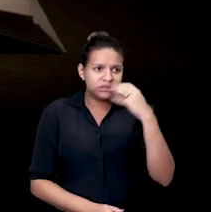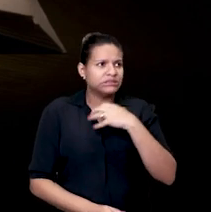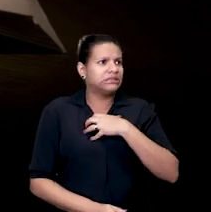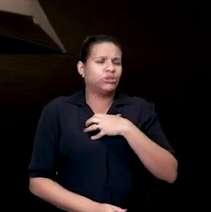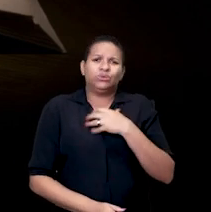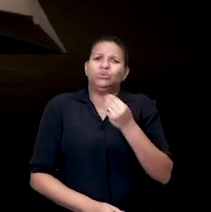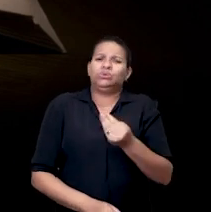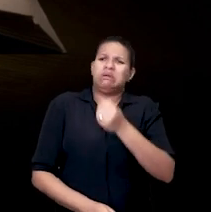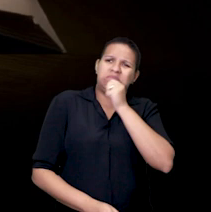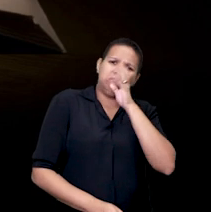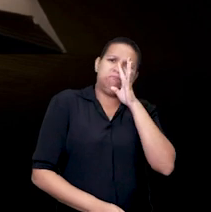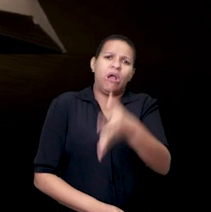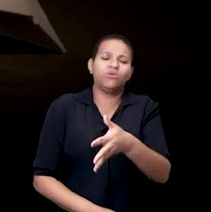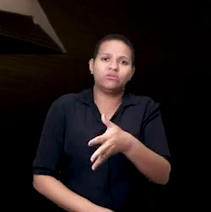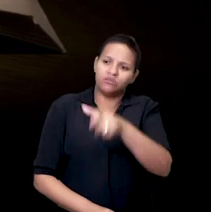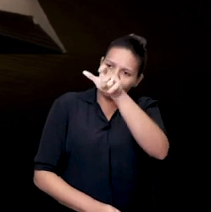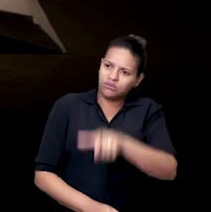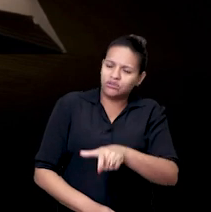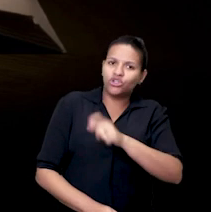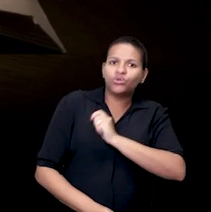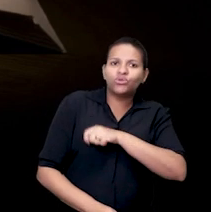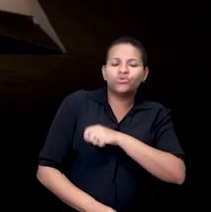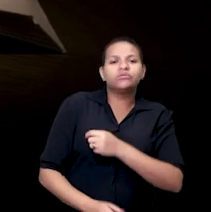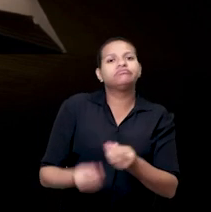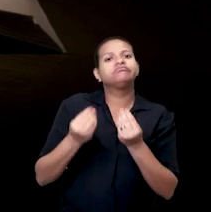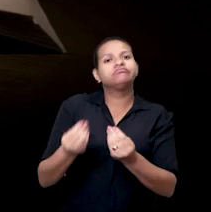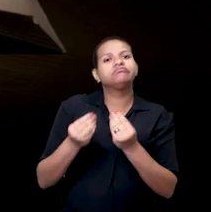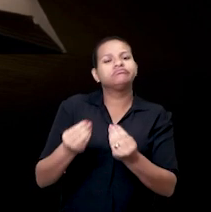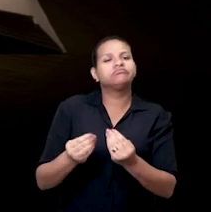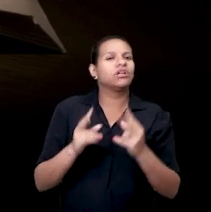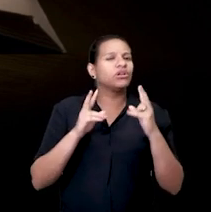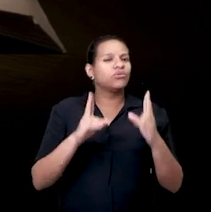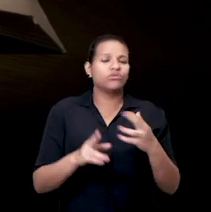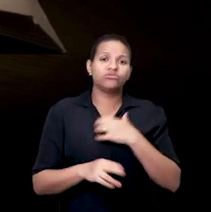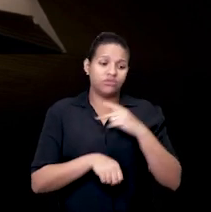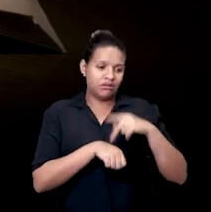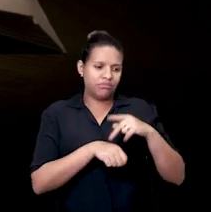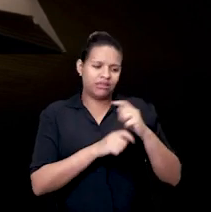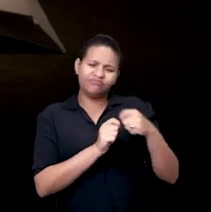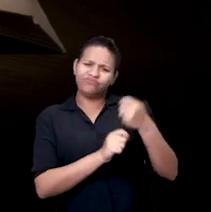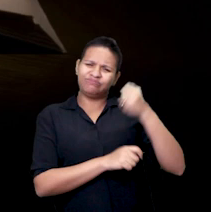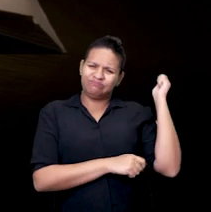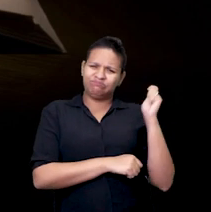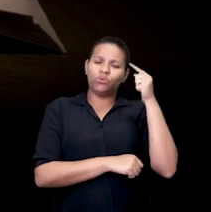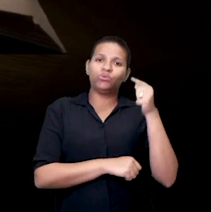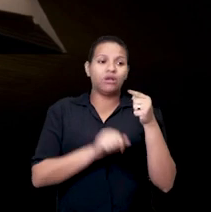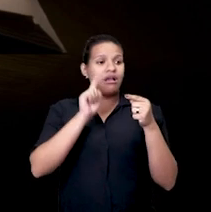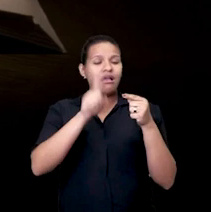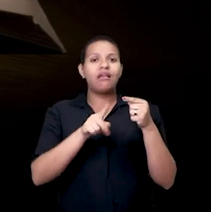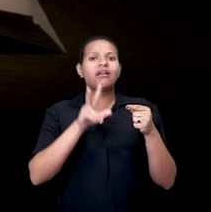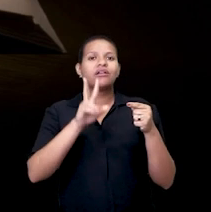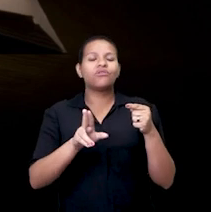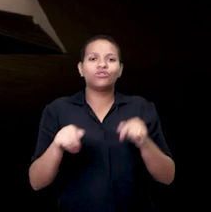na boca de um tolo. É colocar pedra na funda, cumprimentar um tolo. Um espinho que cai na mão de